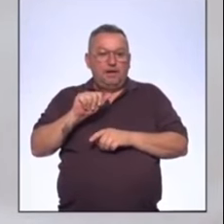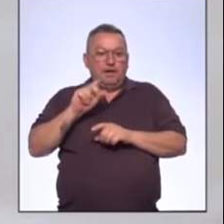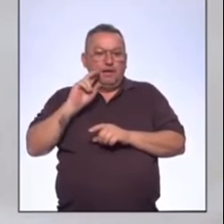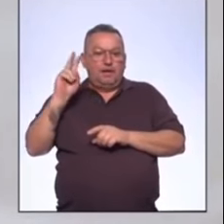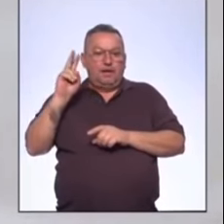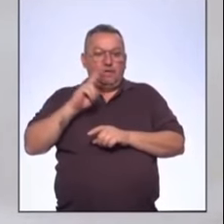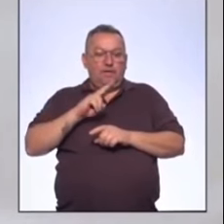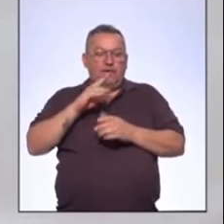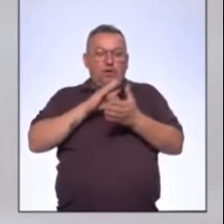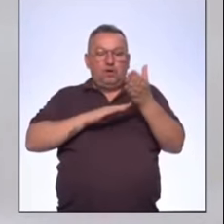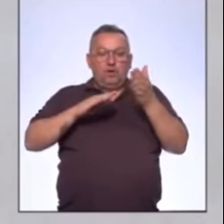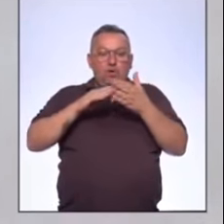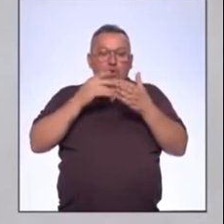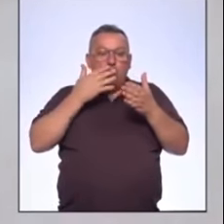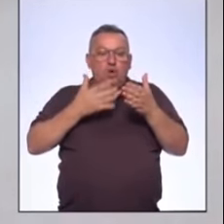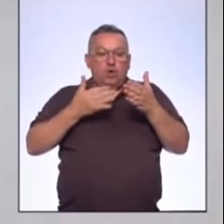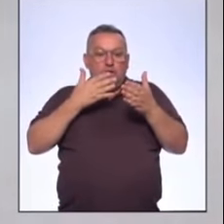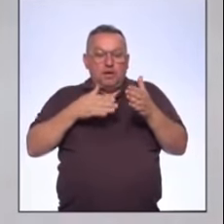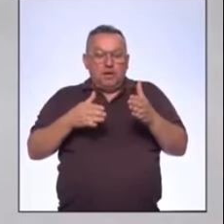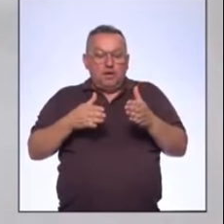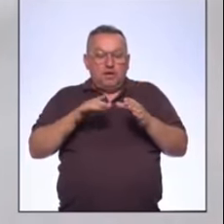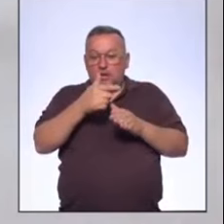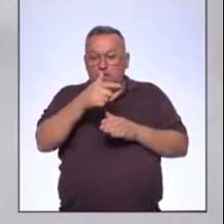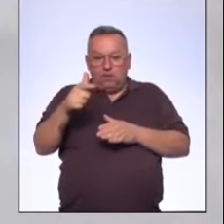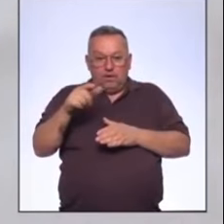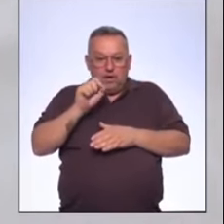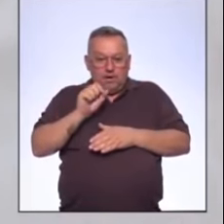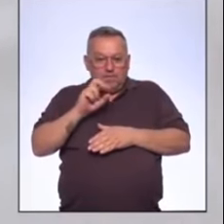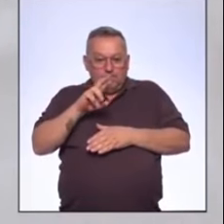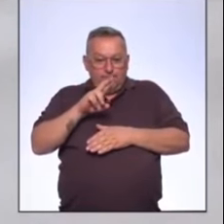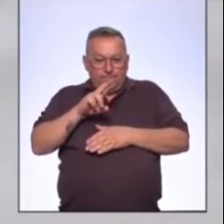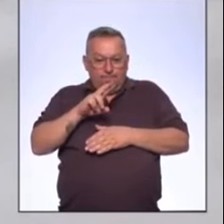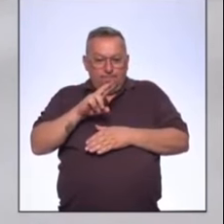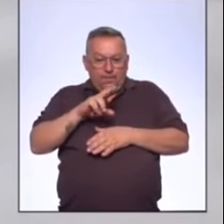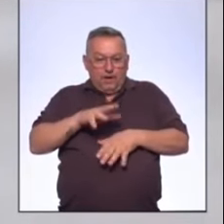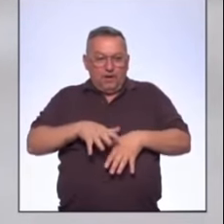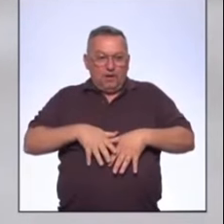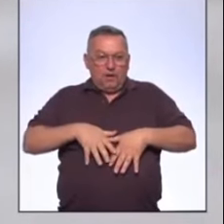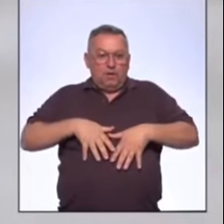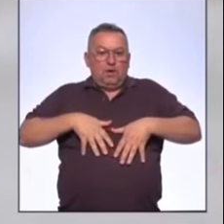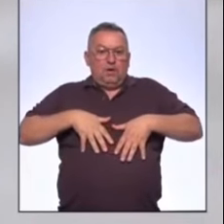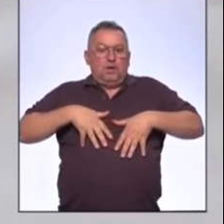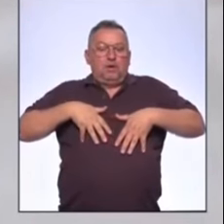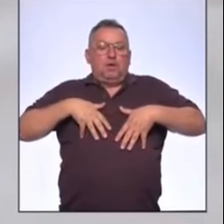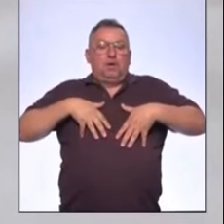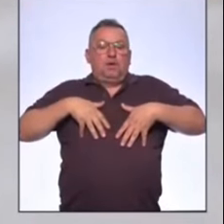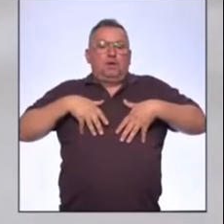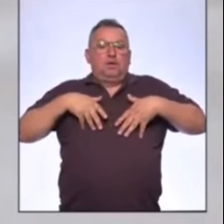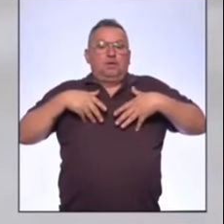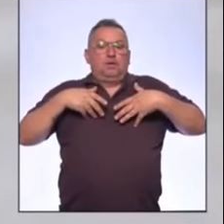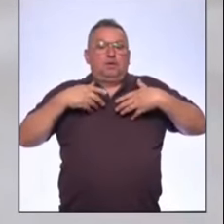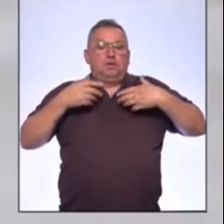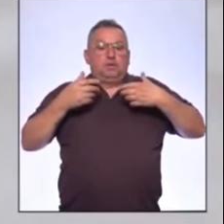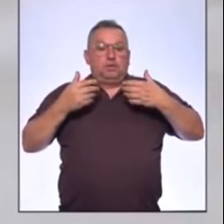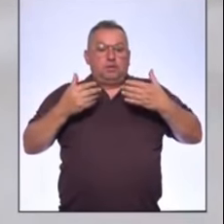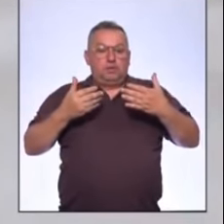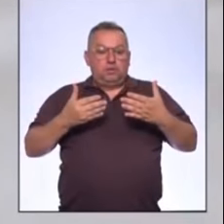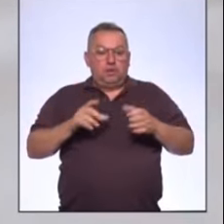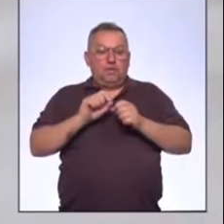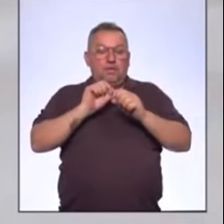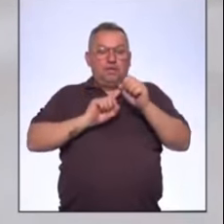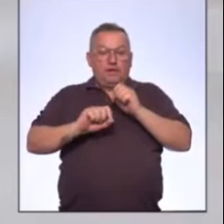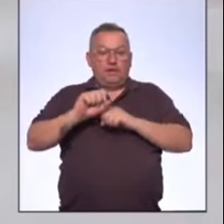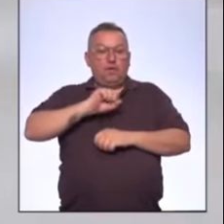esse sangue pobre em oxigênio e vai ter que levar até o pulmão para ele ficar rico em oxigênio de novo. Ele vai fazer